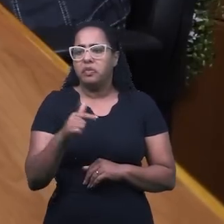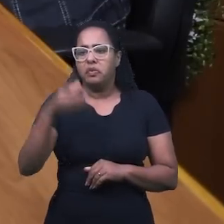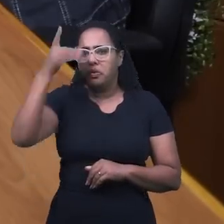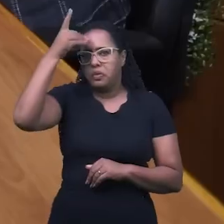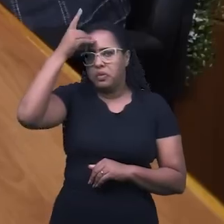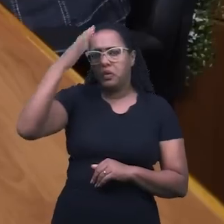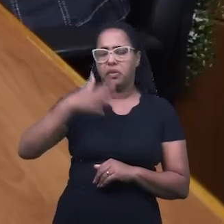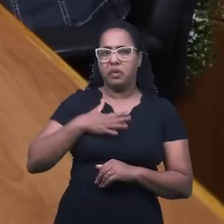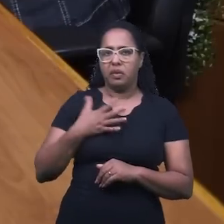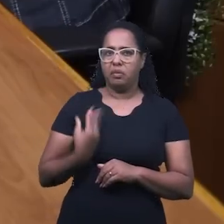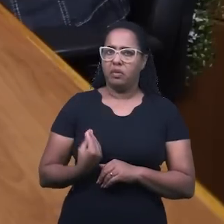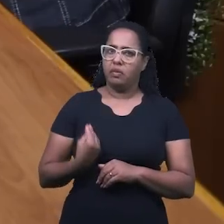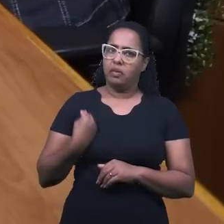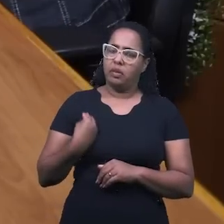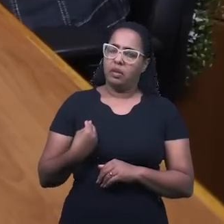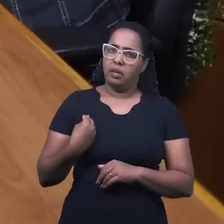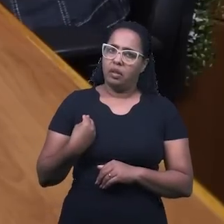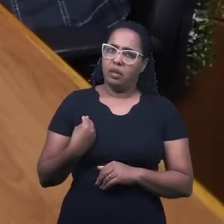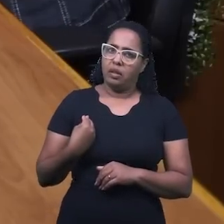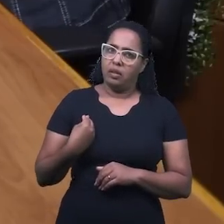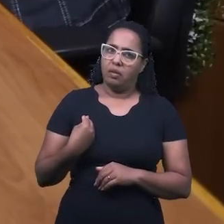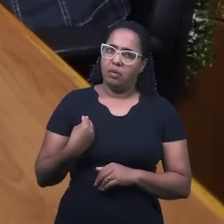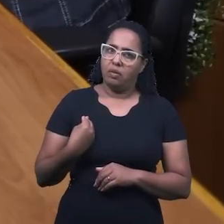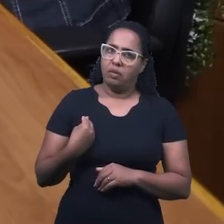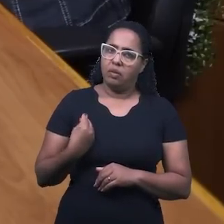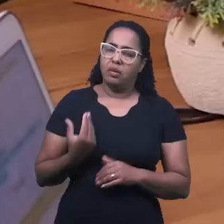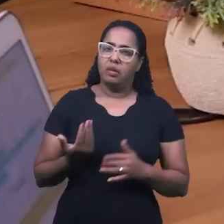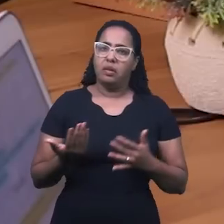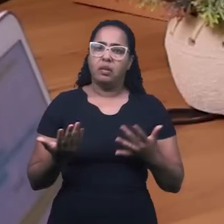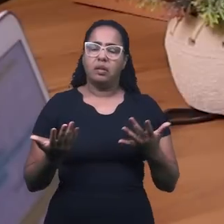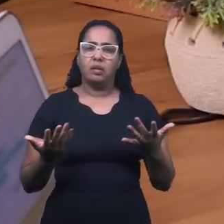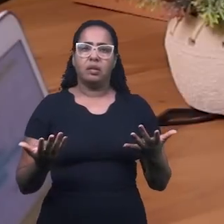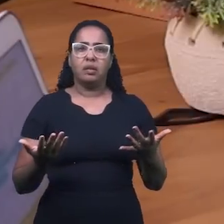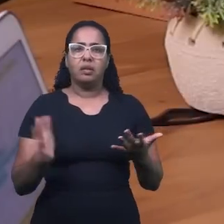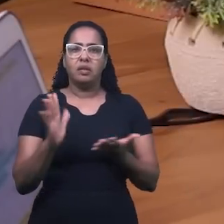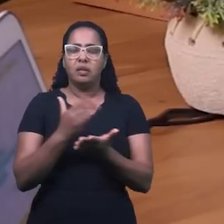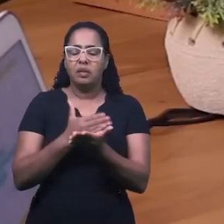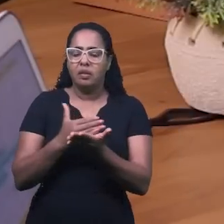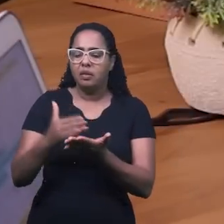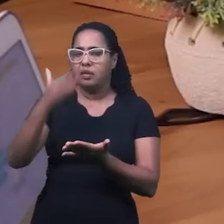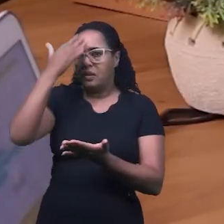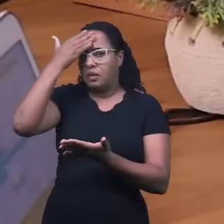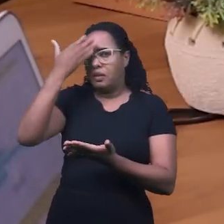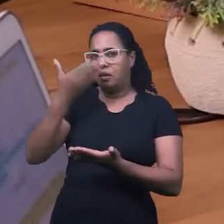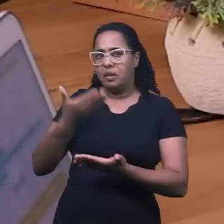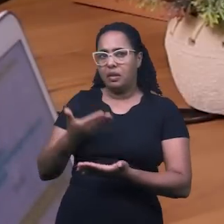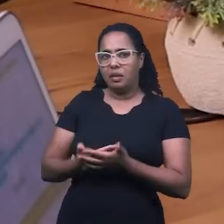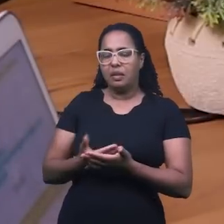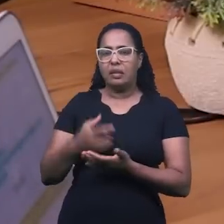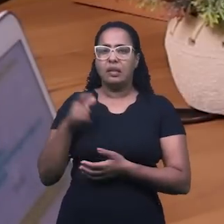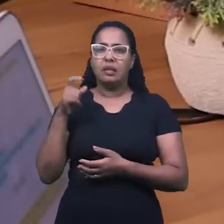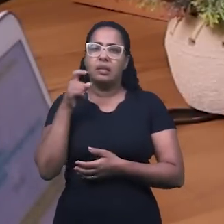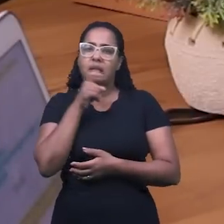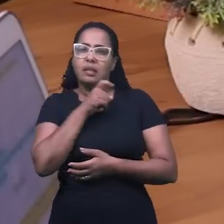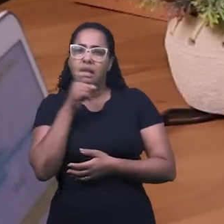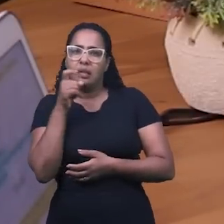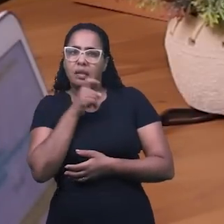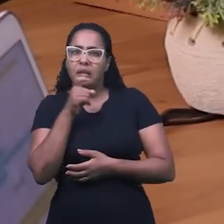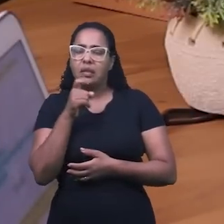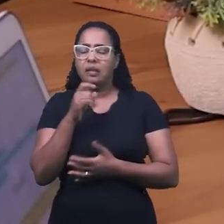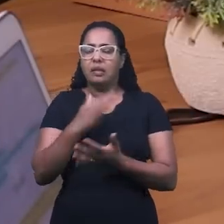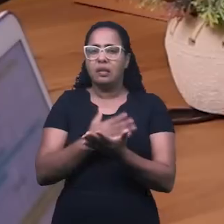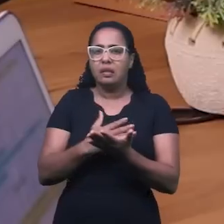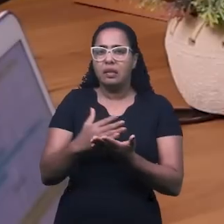e não tinha os dons assim na minha vida, né? E aí eu comecei a acreditar numa